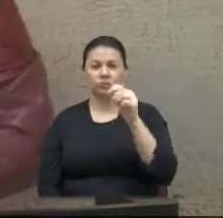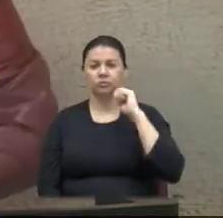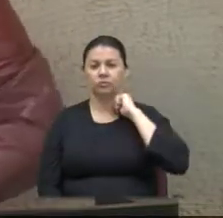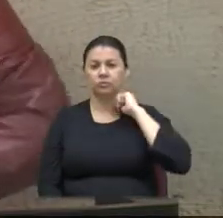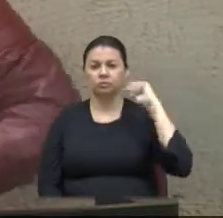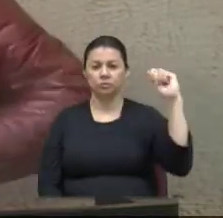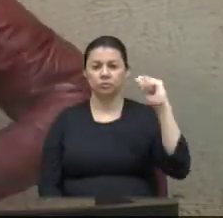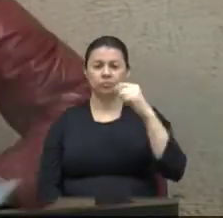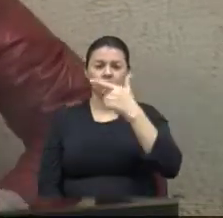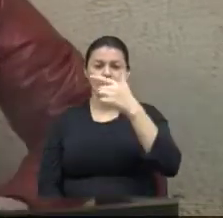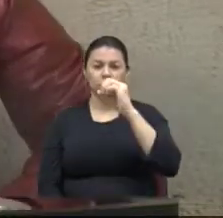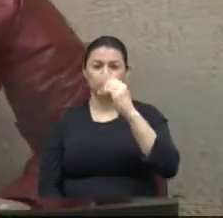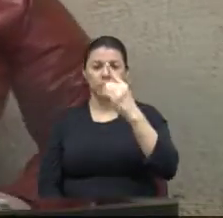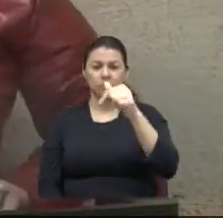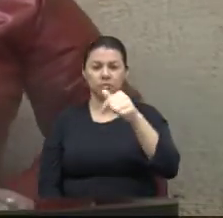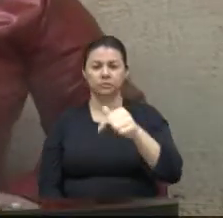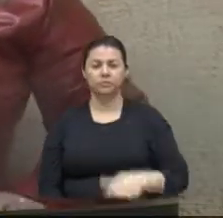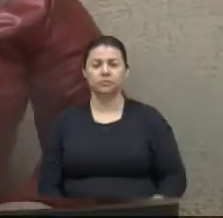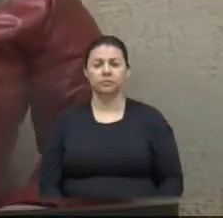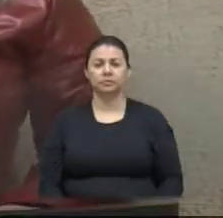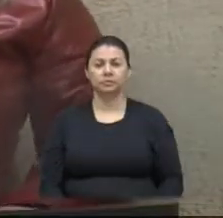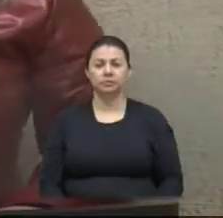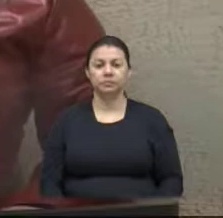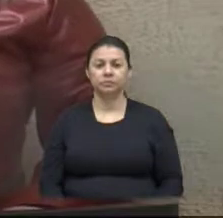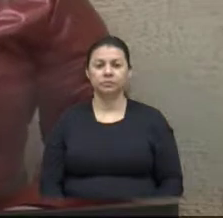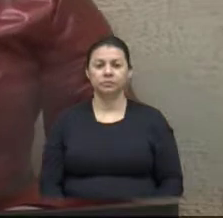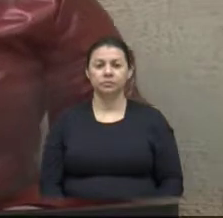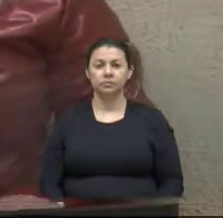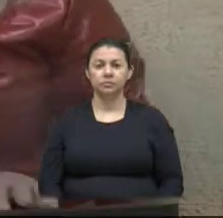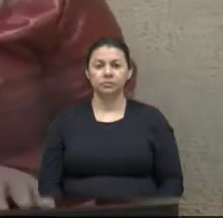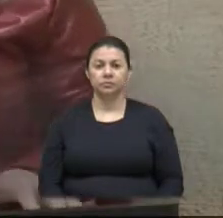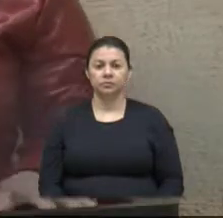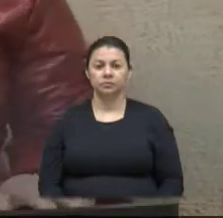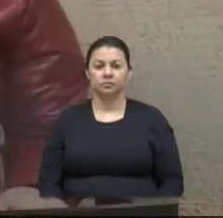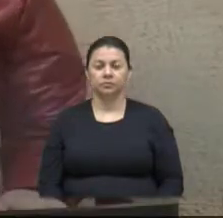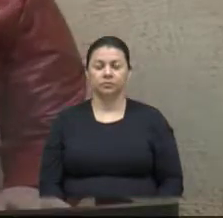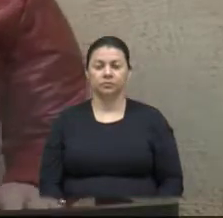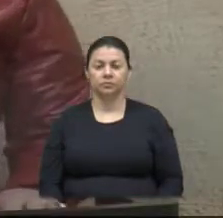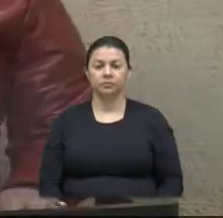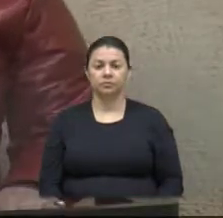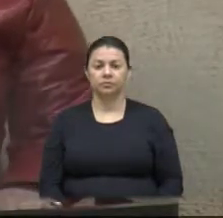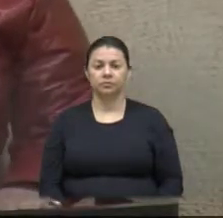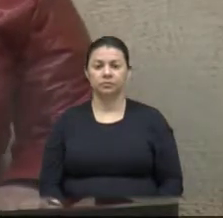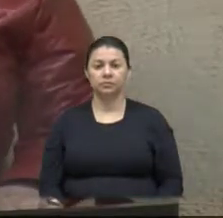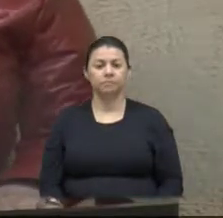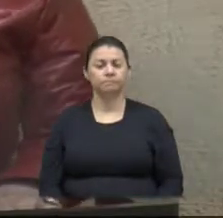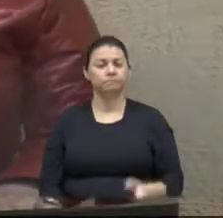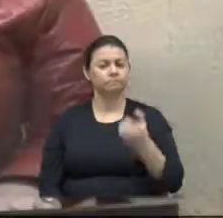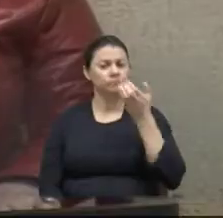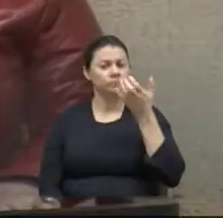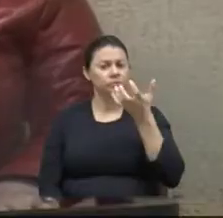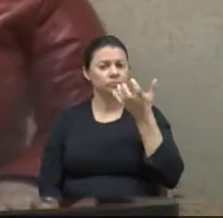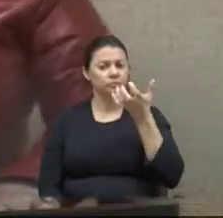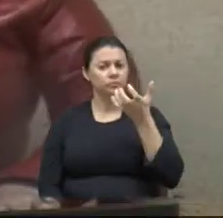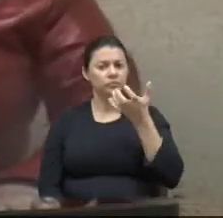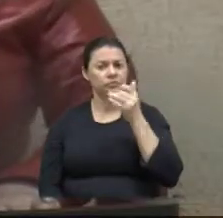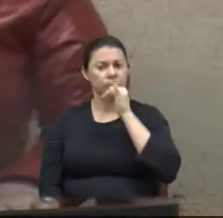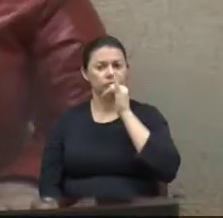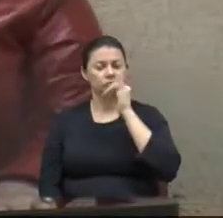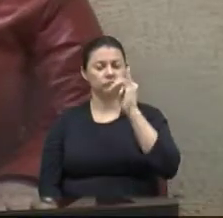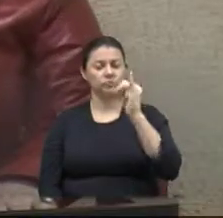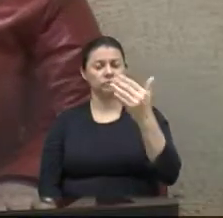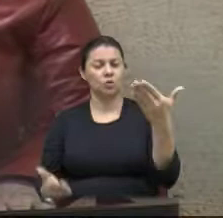é eu gostaria de citar aqui nós temos aqui hoje conosco o pastor